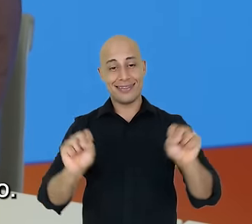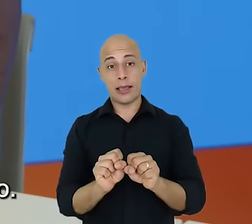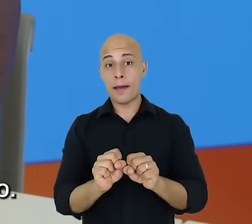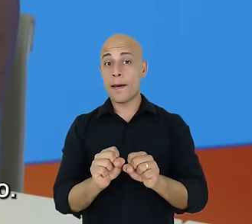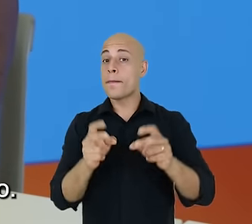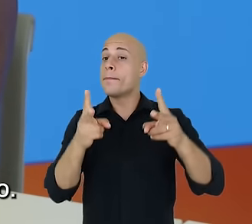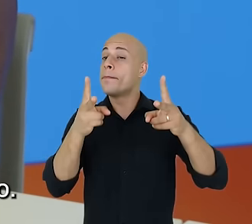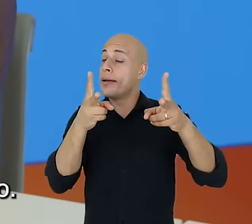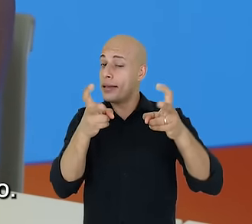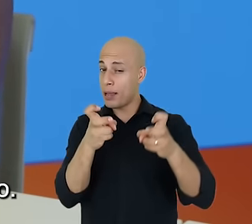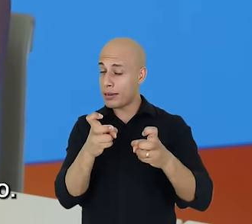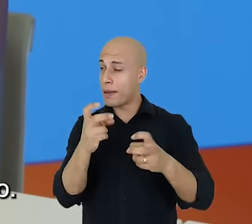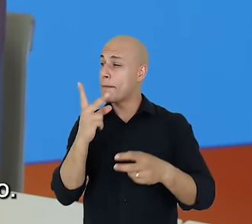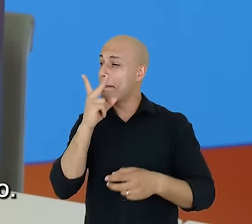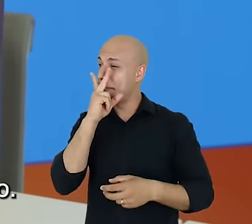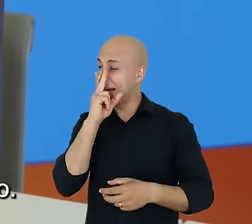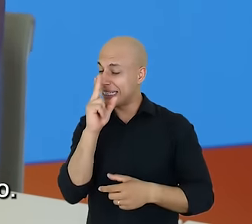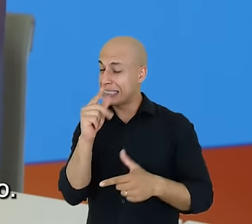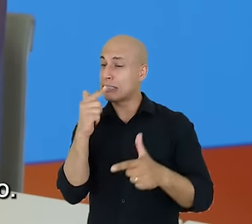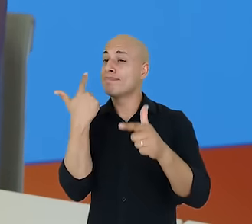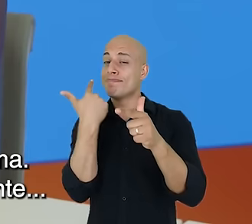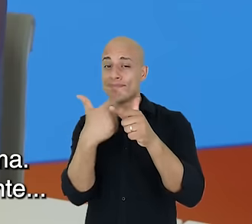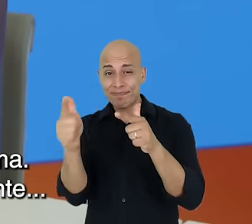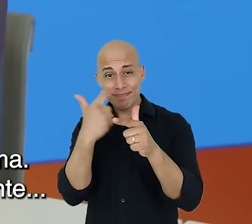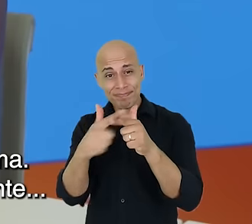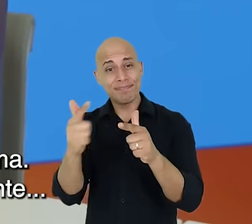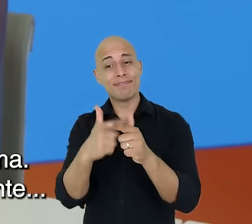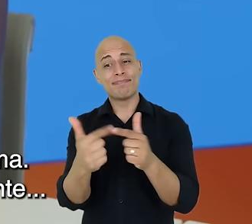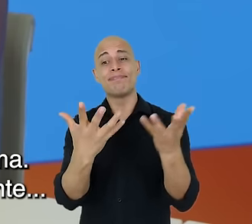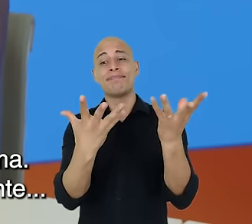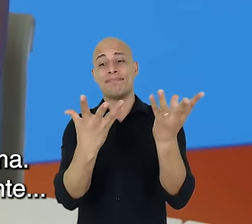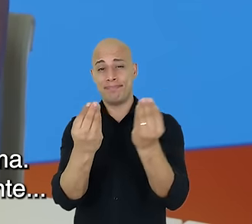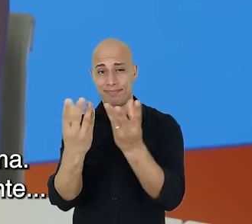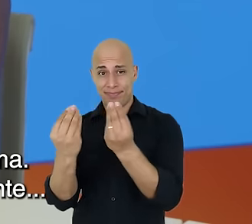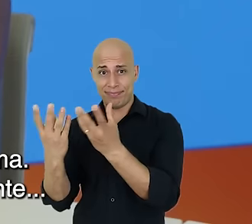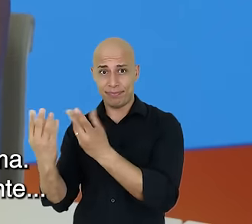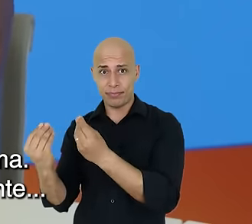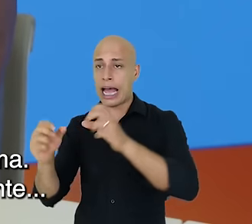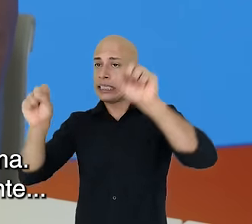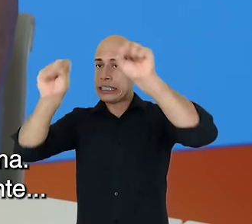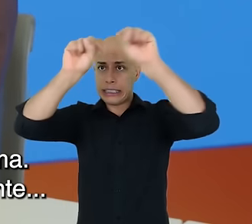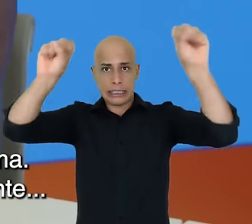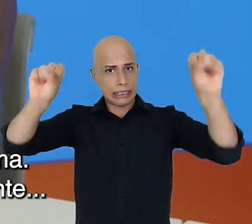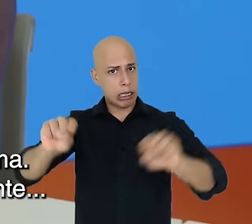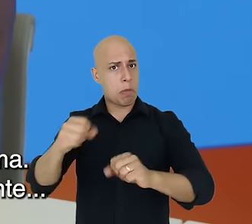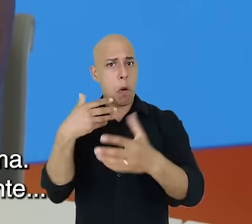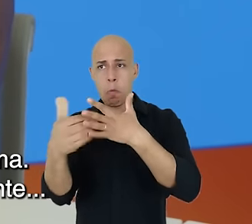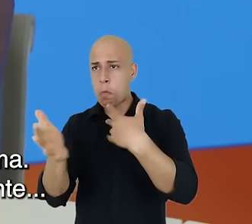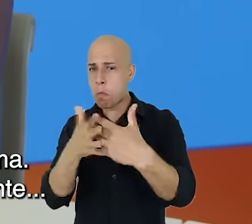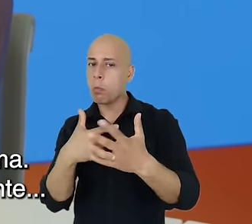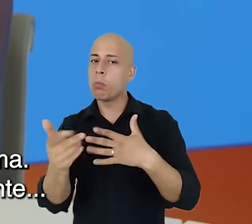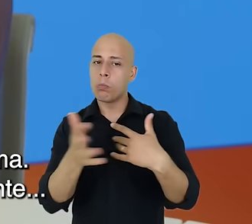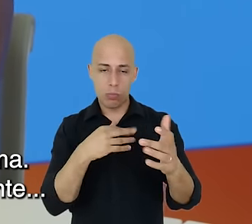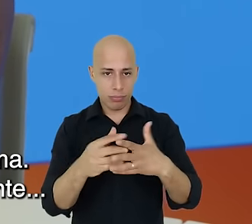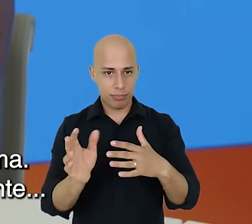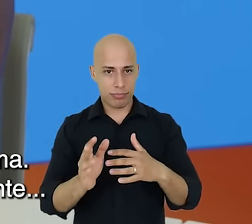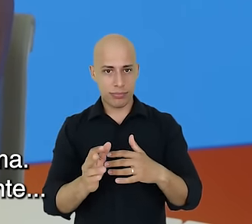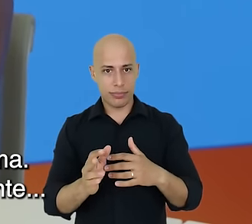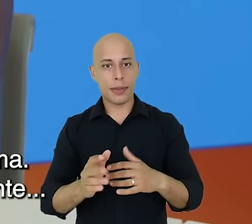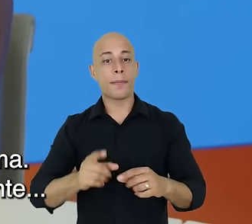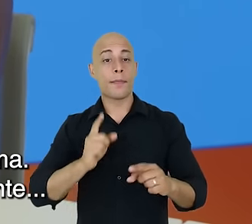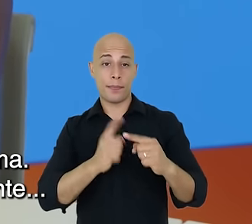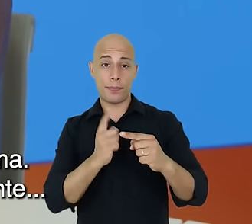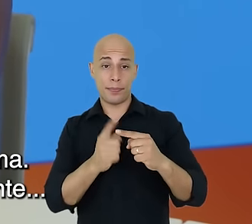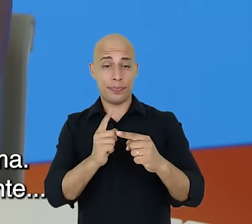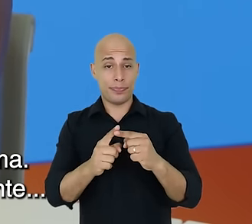percebe que tem dado muito trabalho eh então assim e isso em qualquer sistema né É legal isso porque muitas